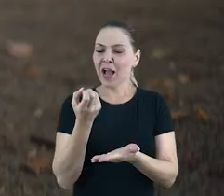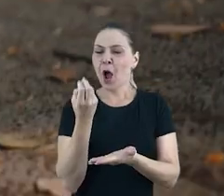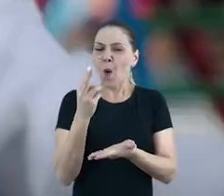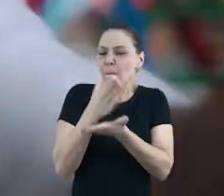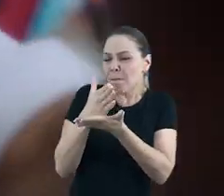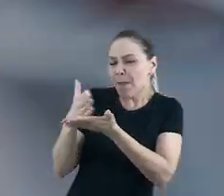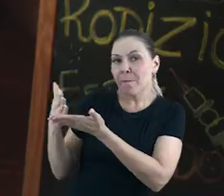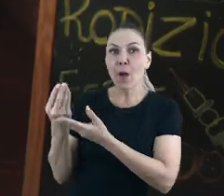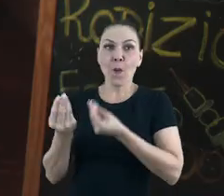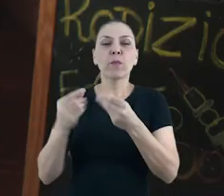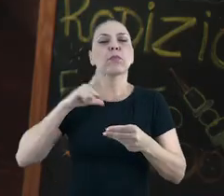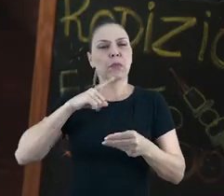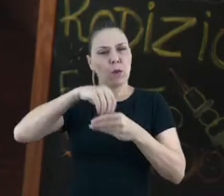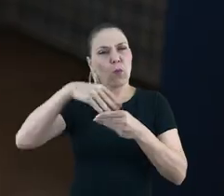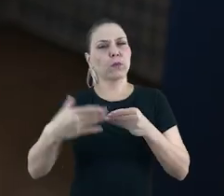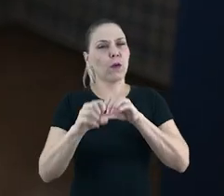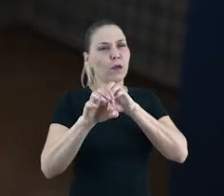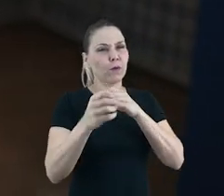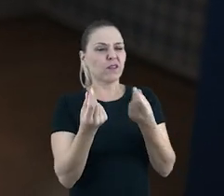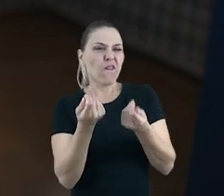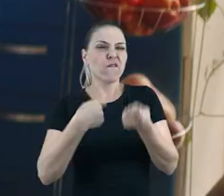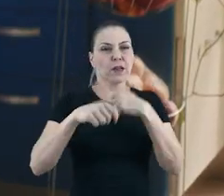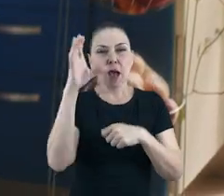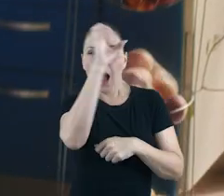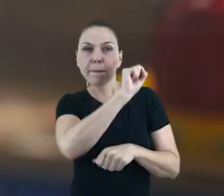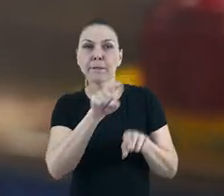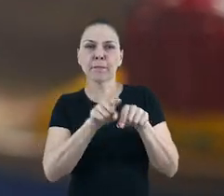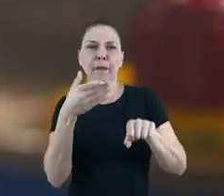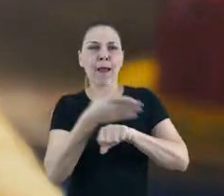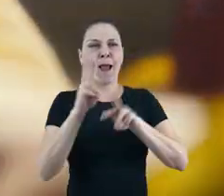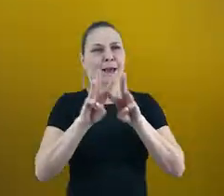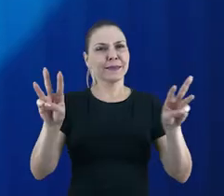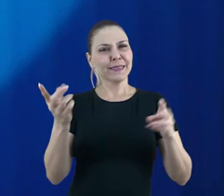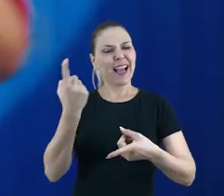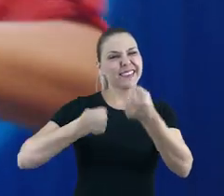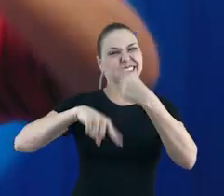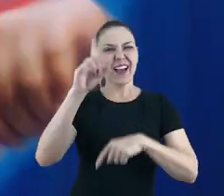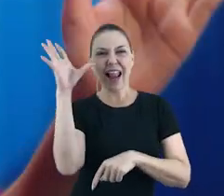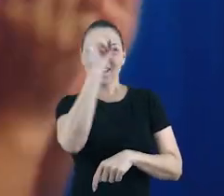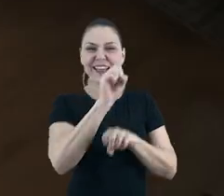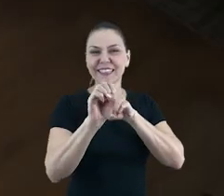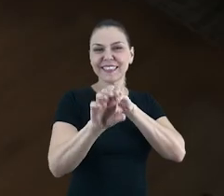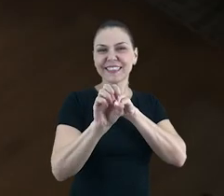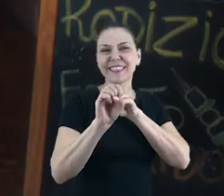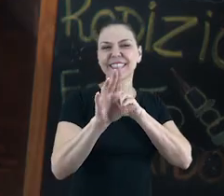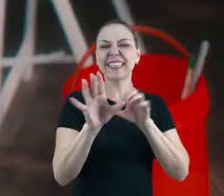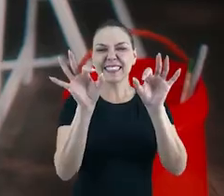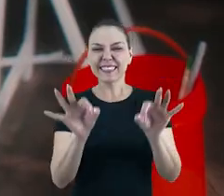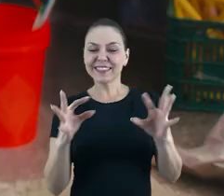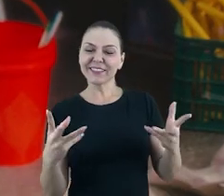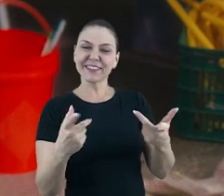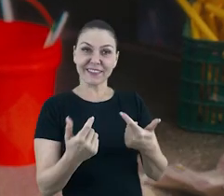bem parceladinho. Tem conteúdo de educação financeira pra você acessar o... Desenrola, educa,